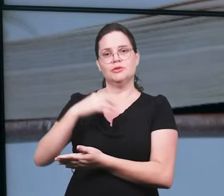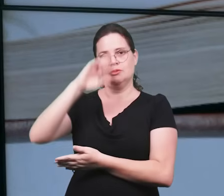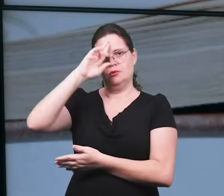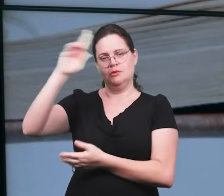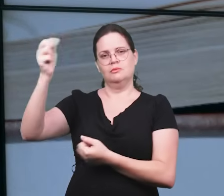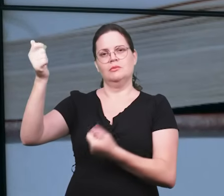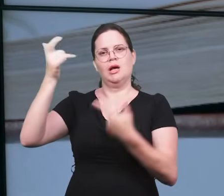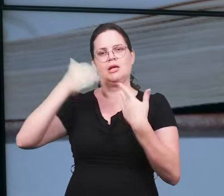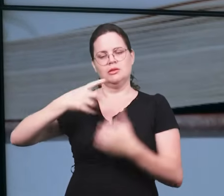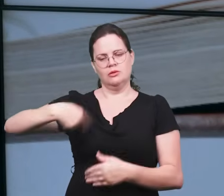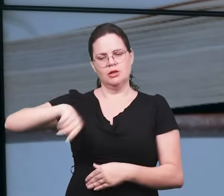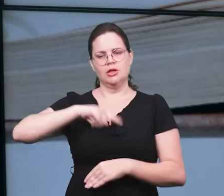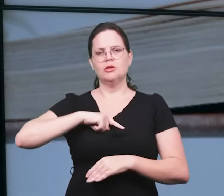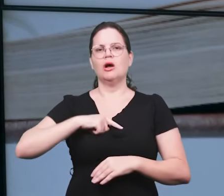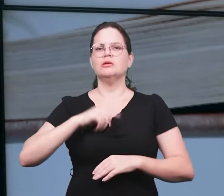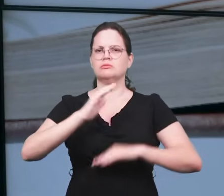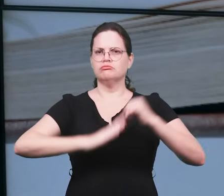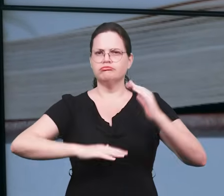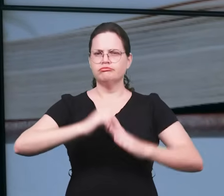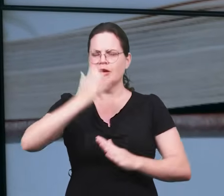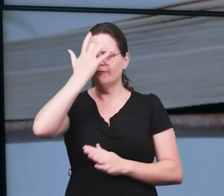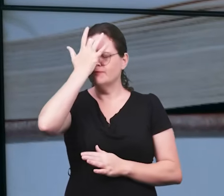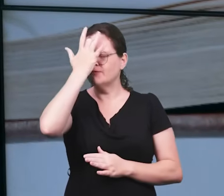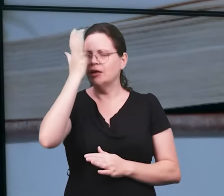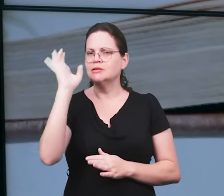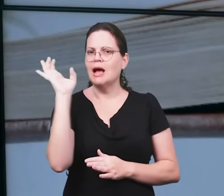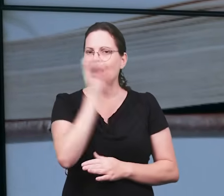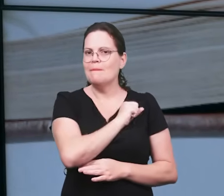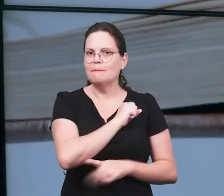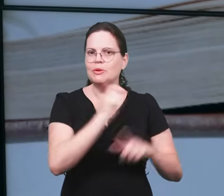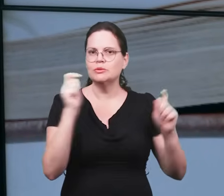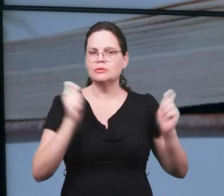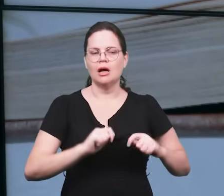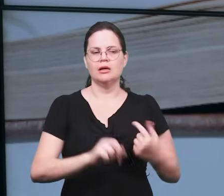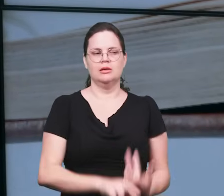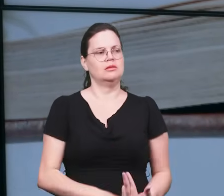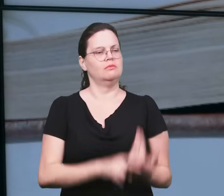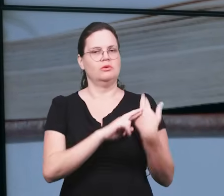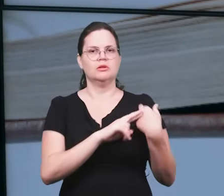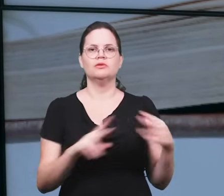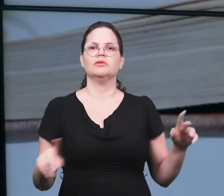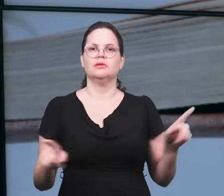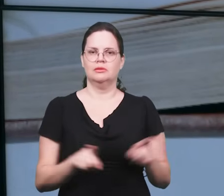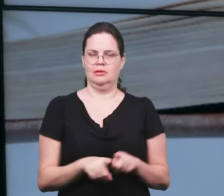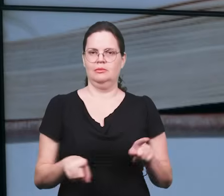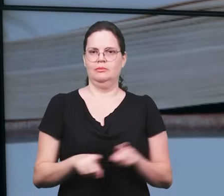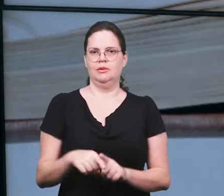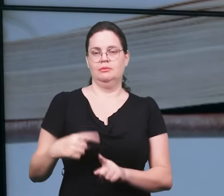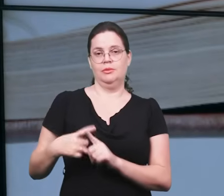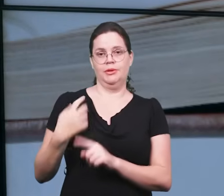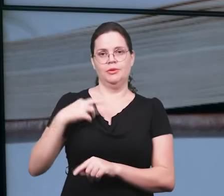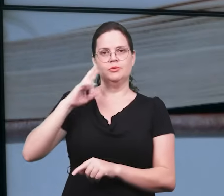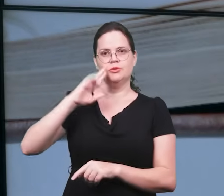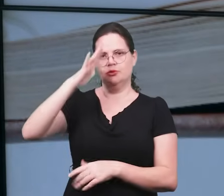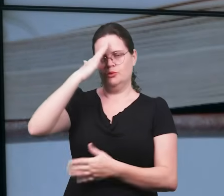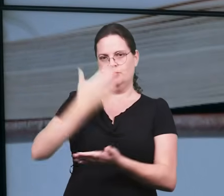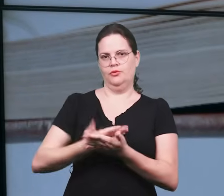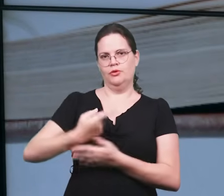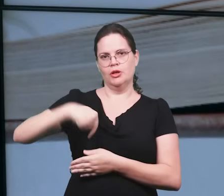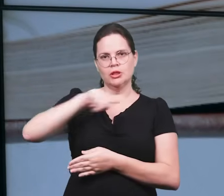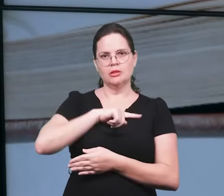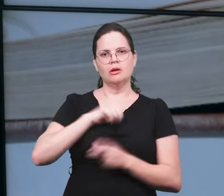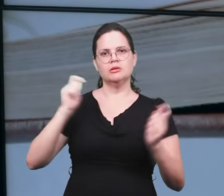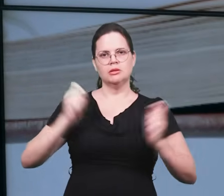sejamos destras, firmes, responsáveis com aquilo que o Senhor colocou na nossa mão para fazer,